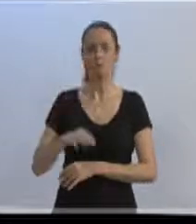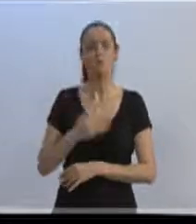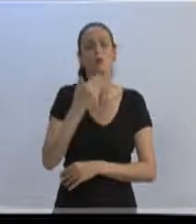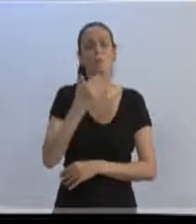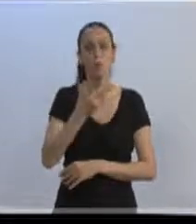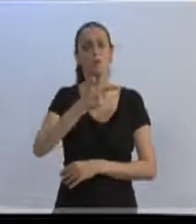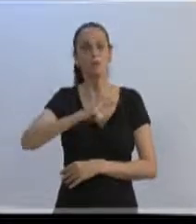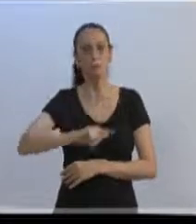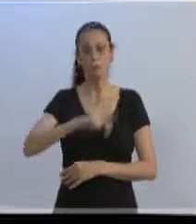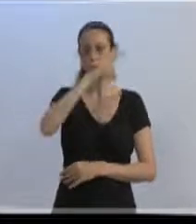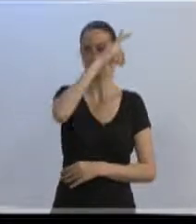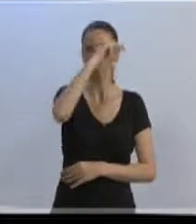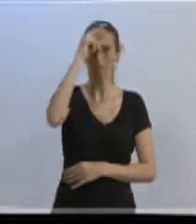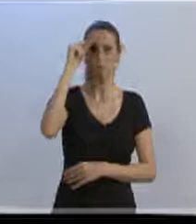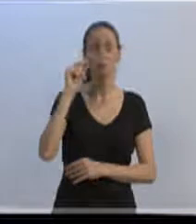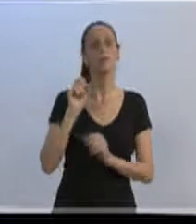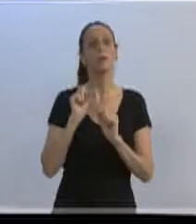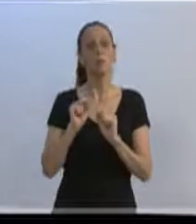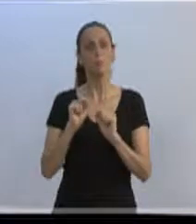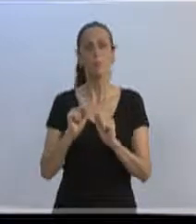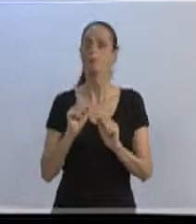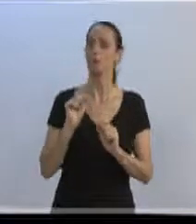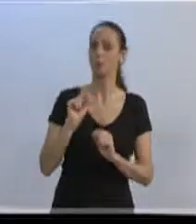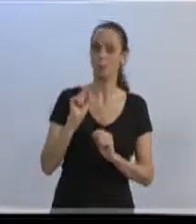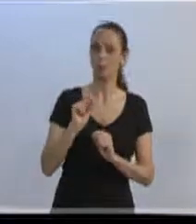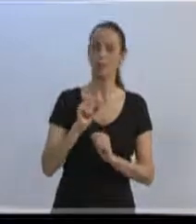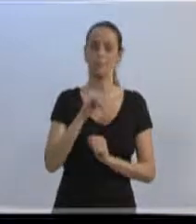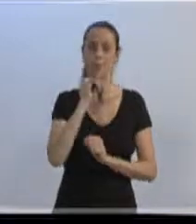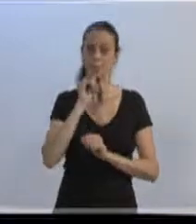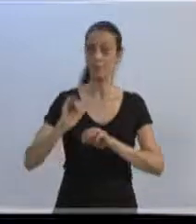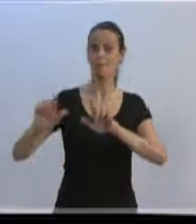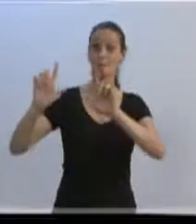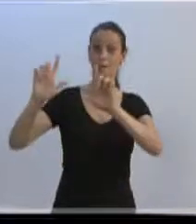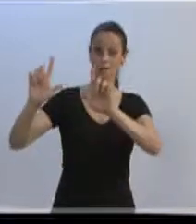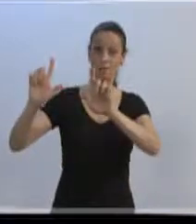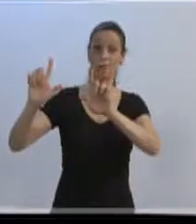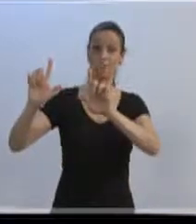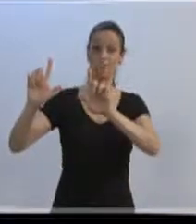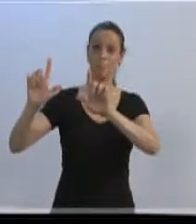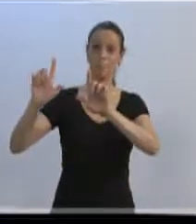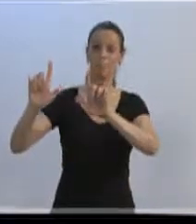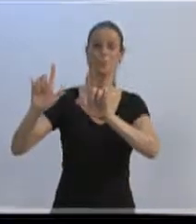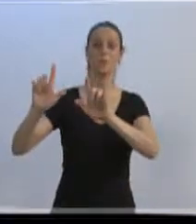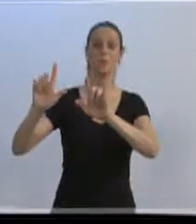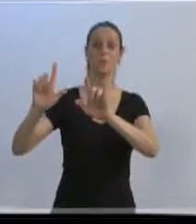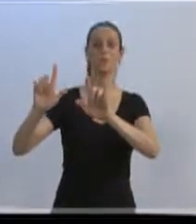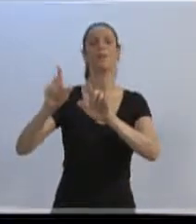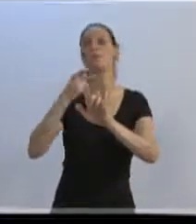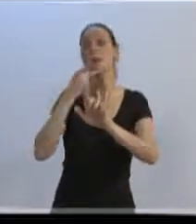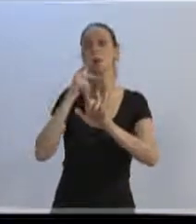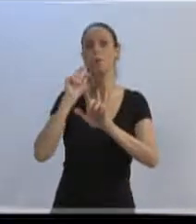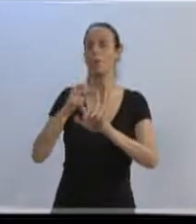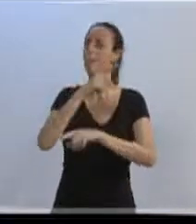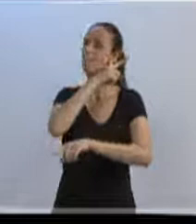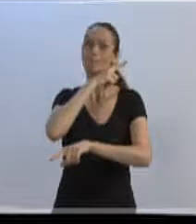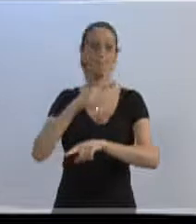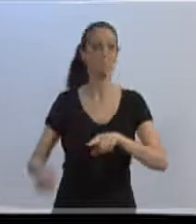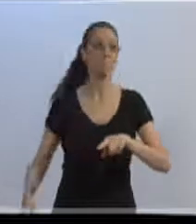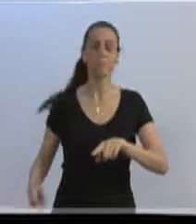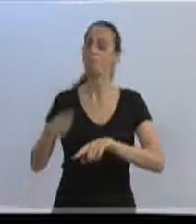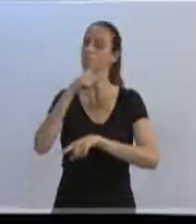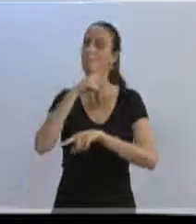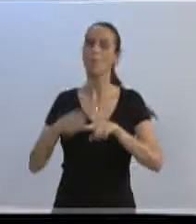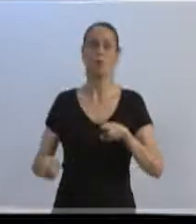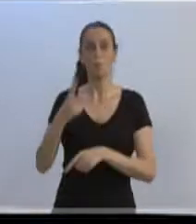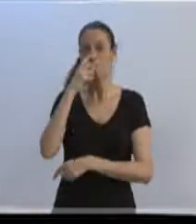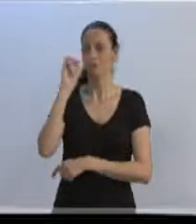ao executivo da possibilidade de colocar umas duas placas de proibido estacionar na lixo conforme a lei municipal total para tentar